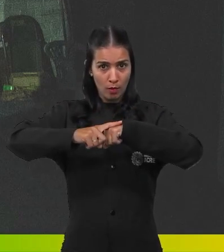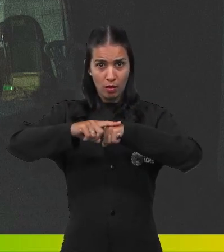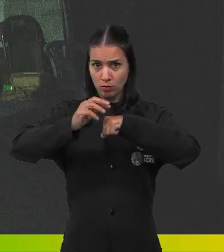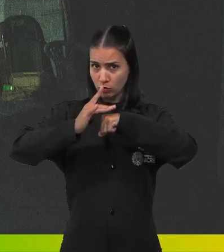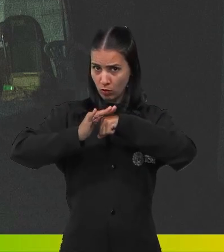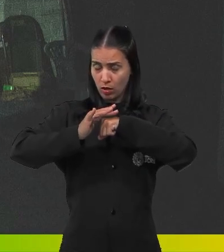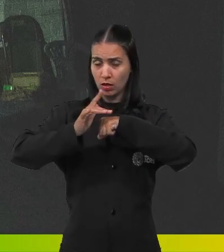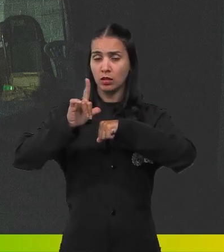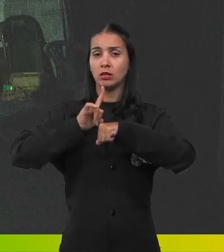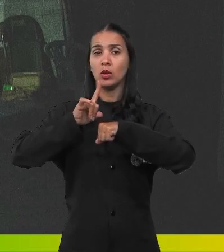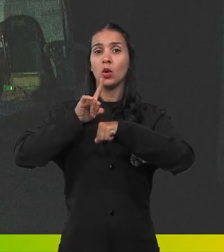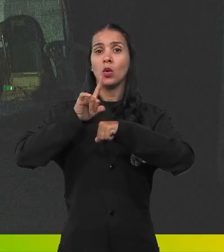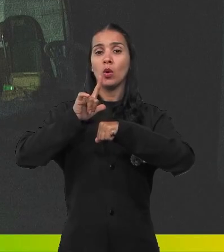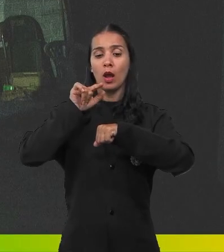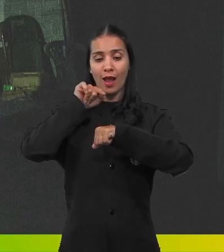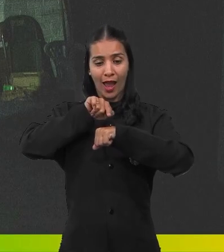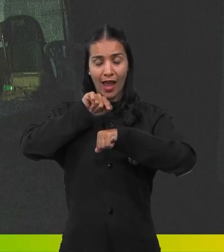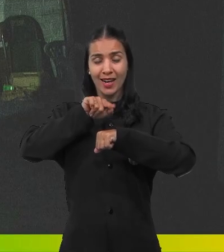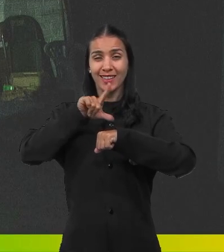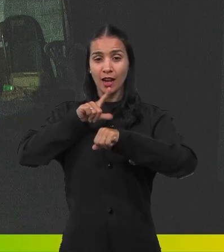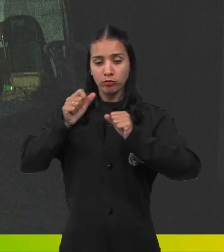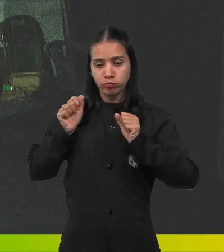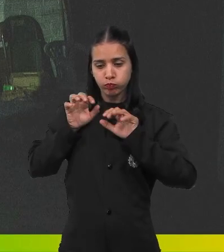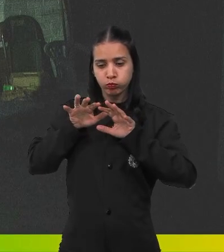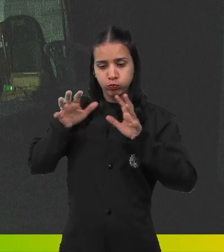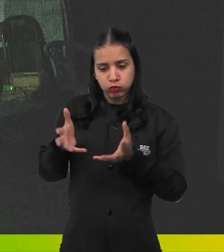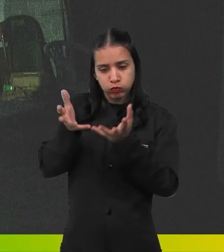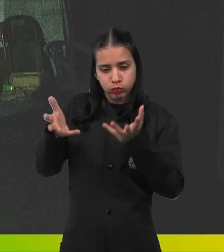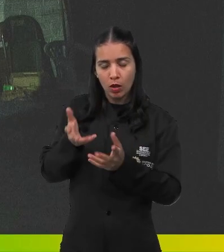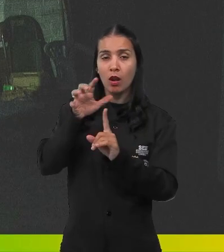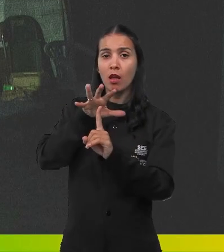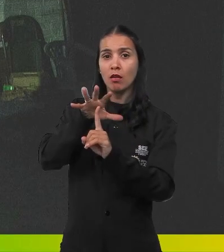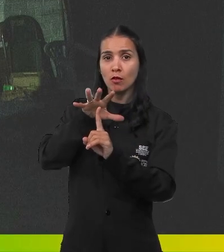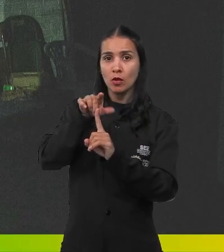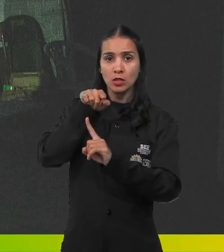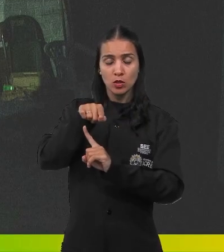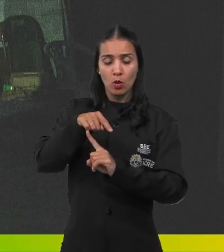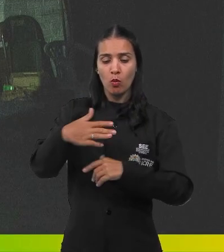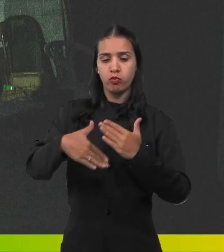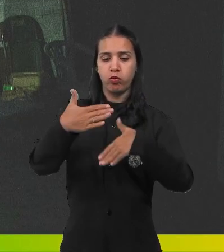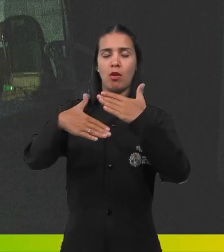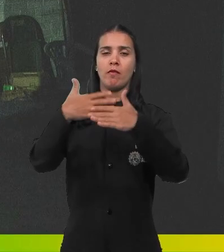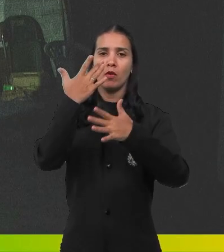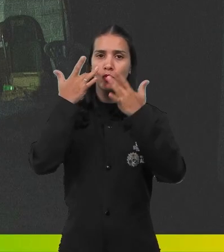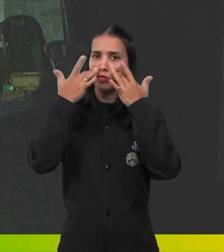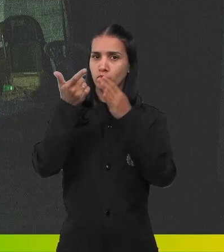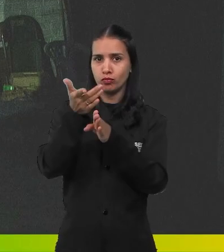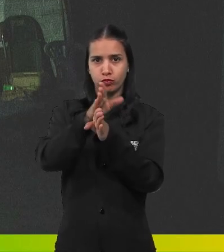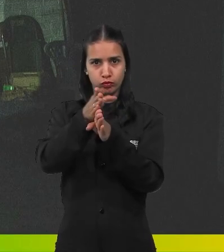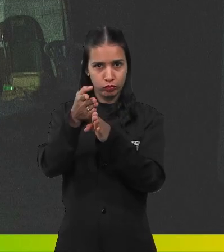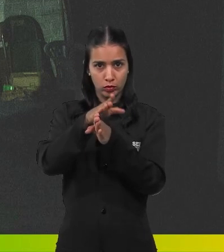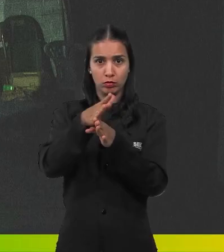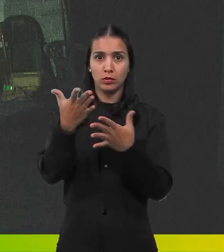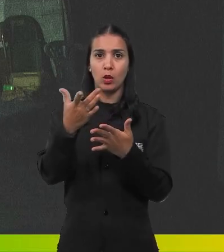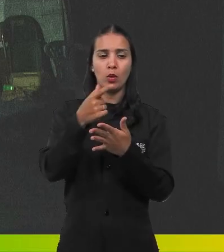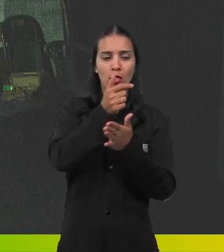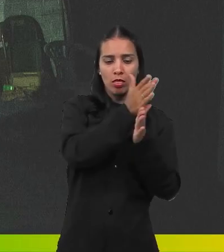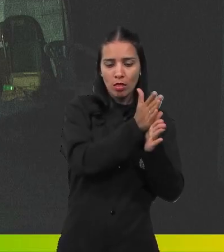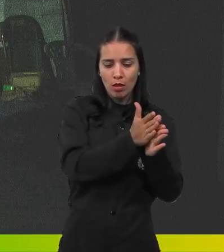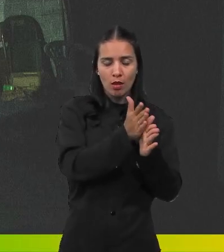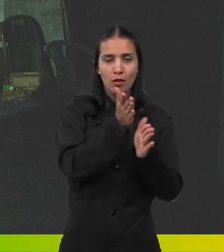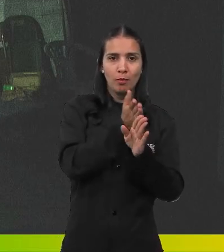Covid-19 que acelerou a popularização do teatro híbrido. Então, a partir dessa pandemia